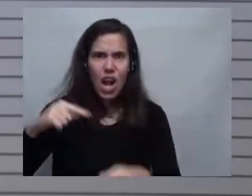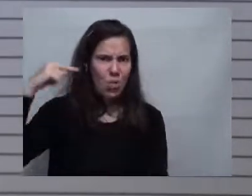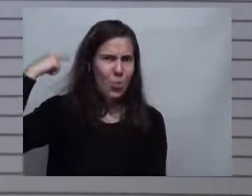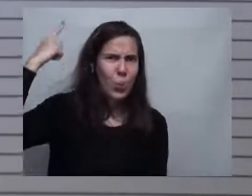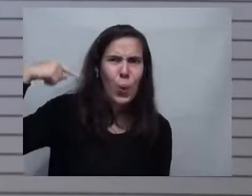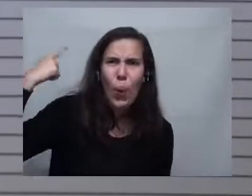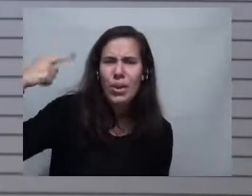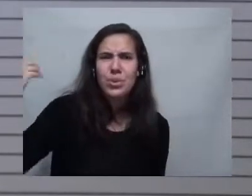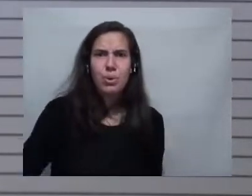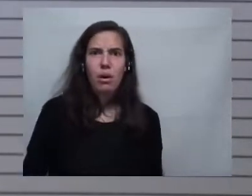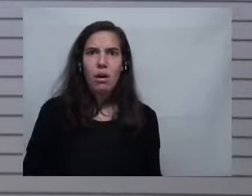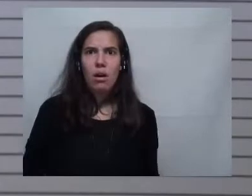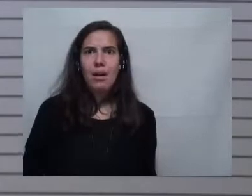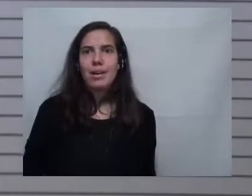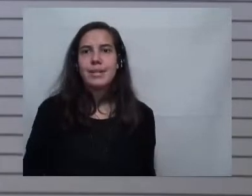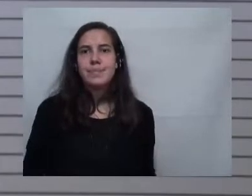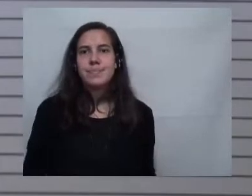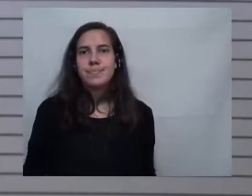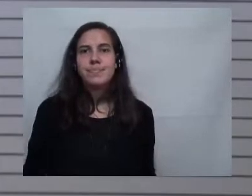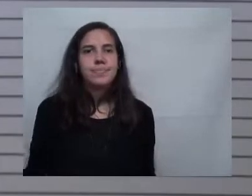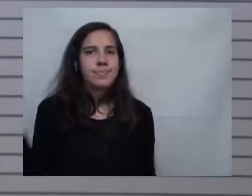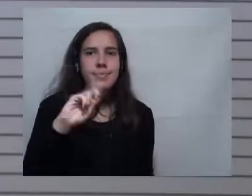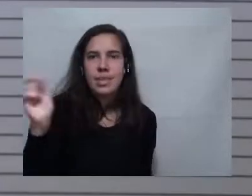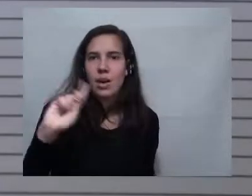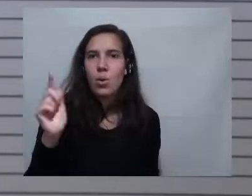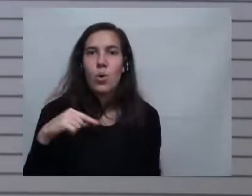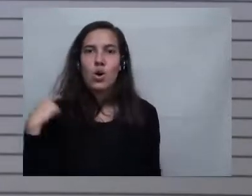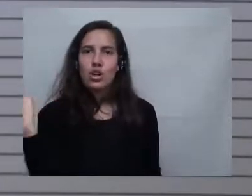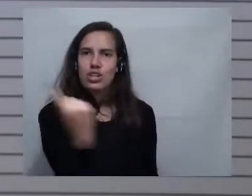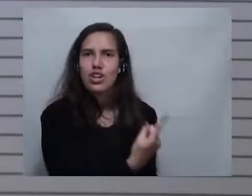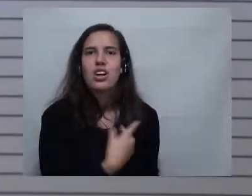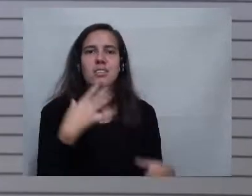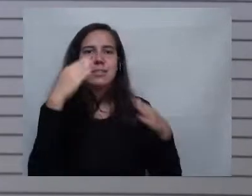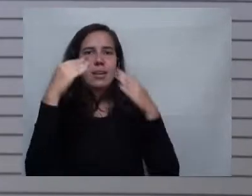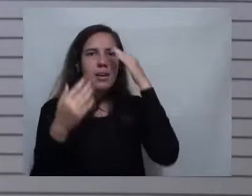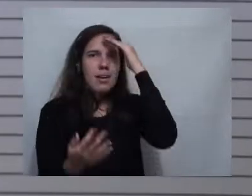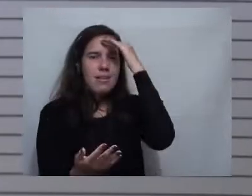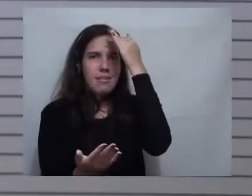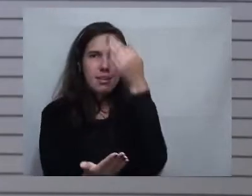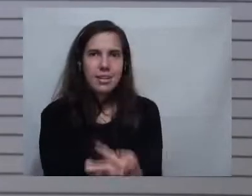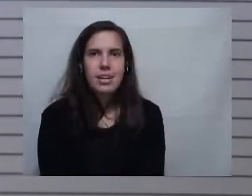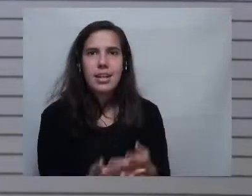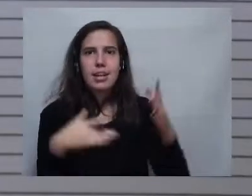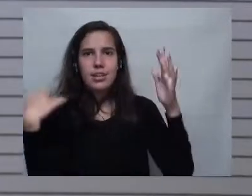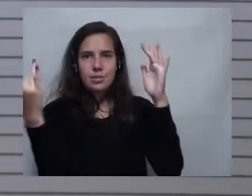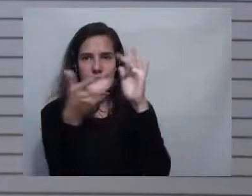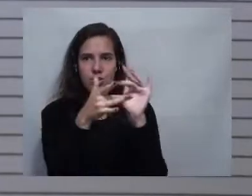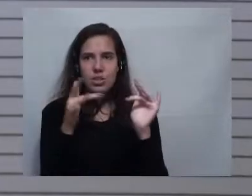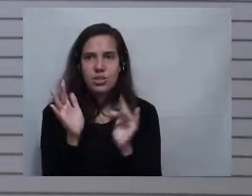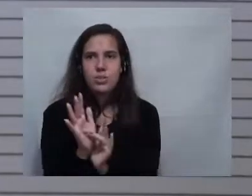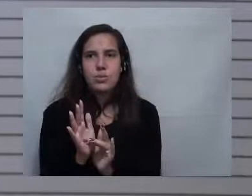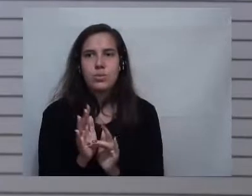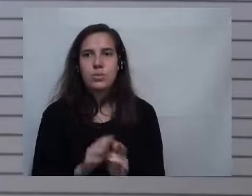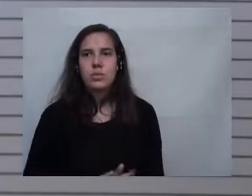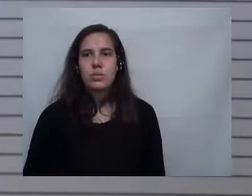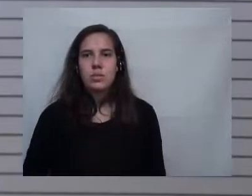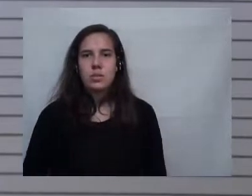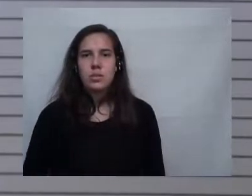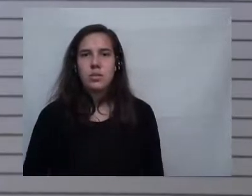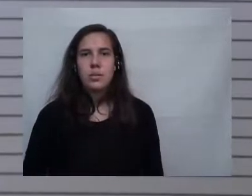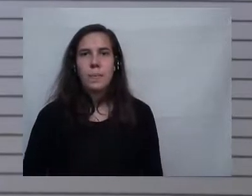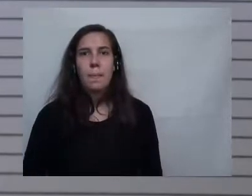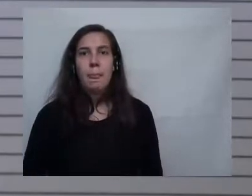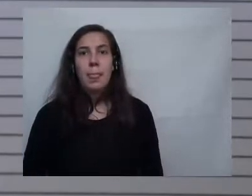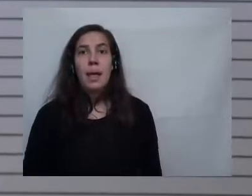no que você está vendo é porque desde o primeiro dia dessa maldita pandemia nós estamos na rua